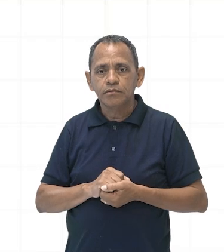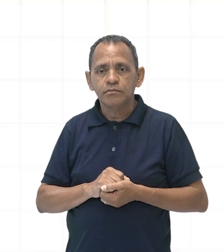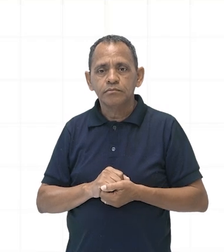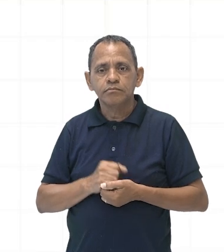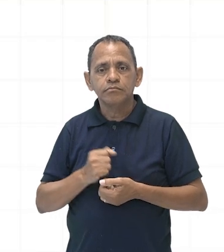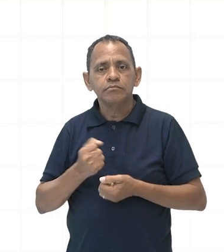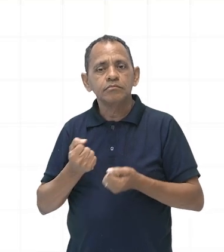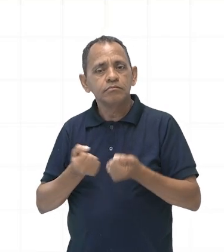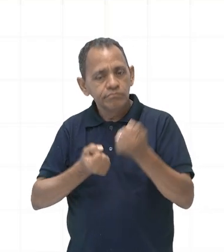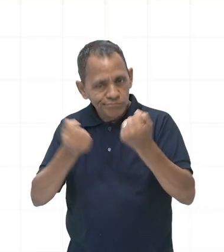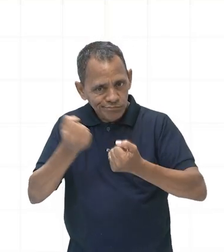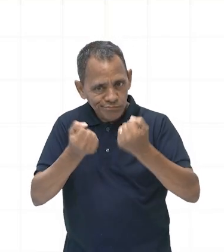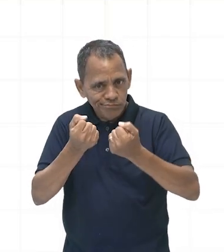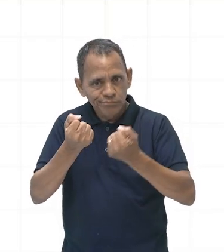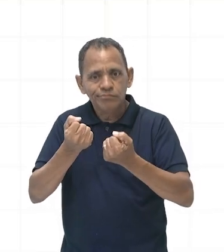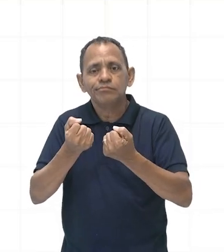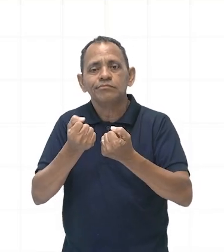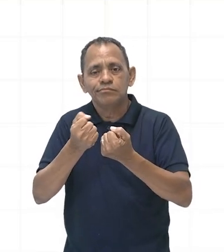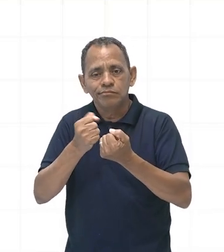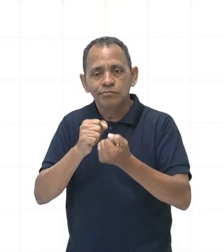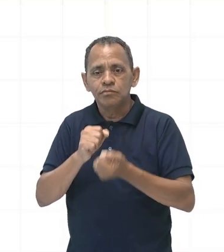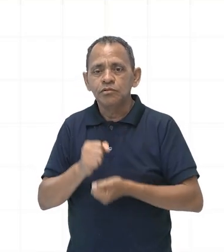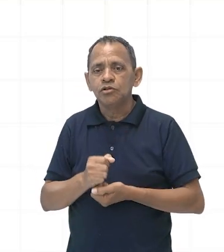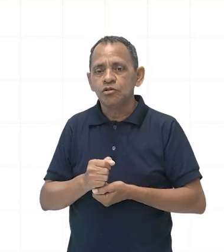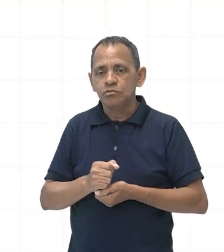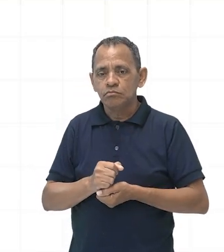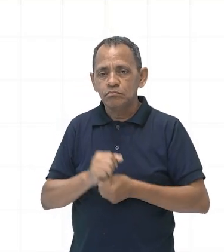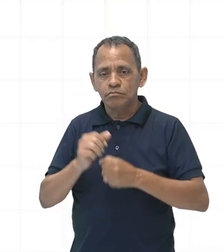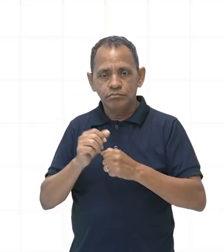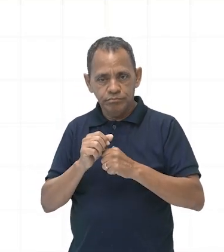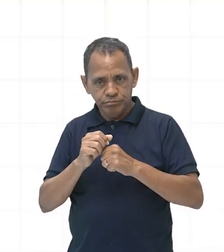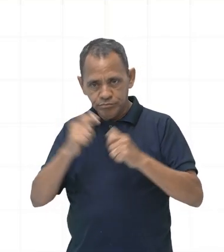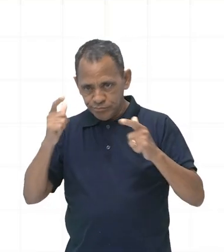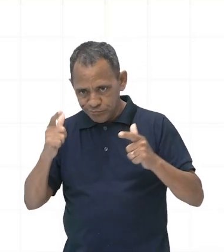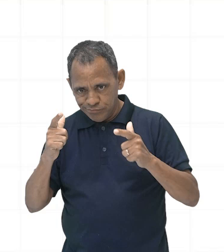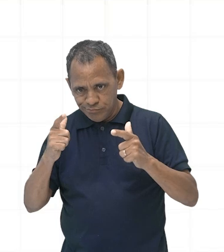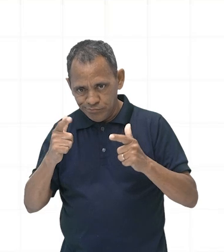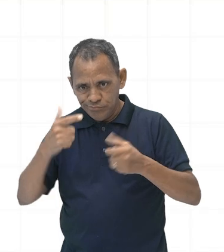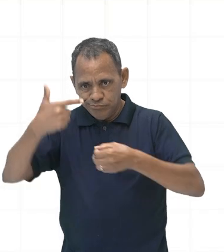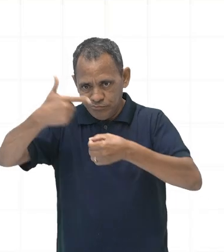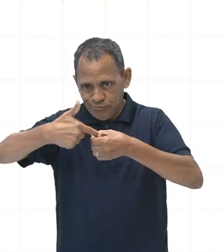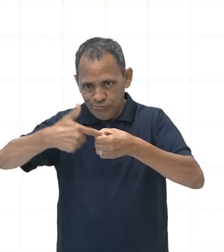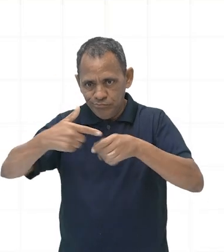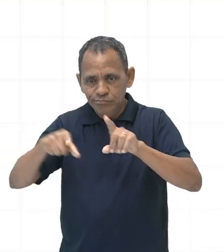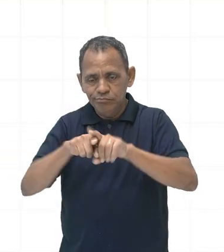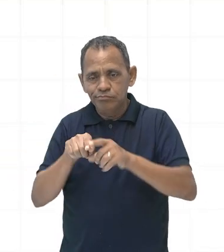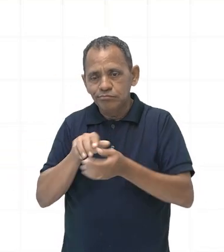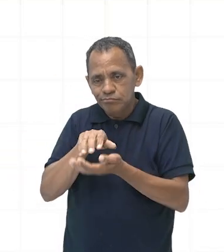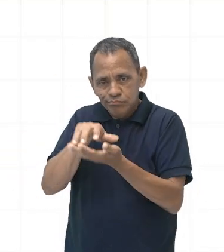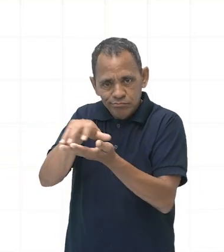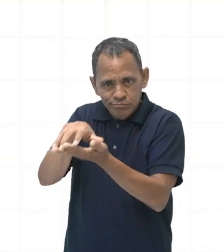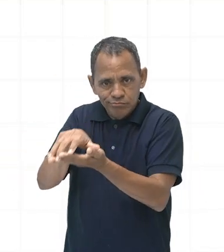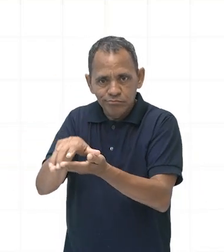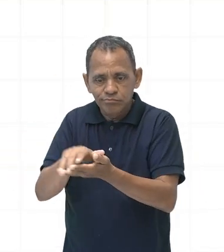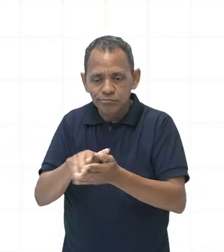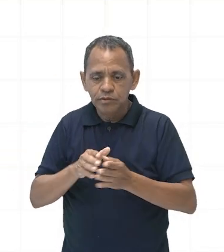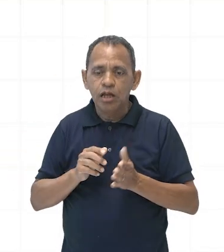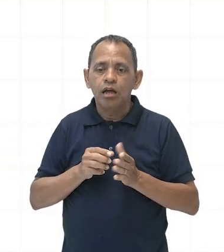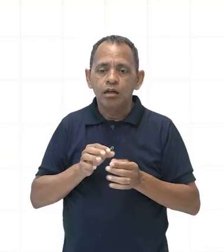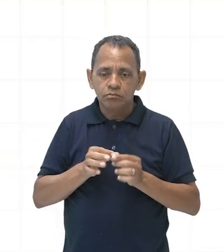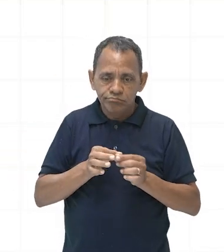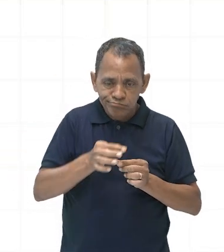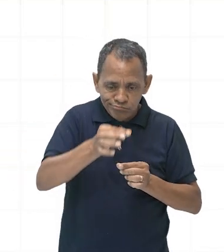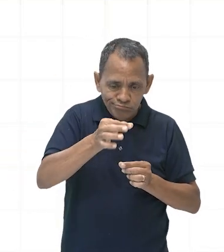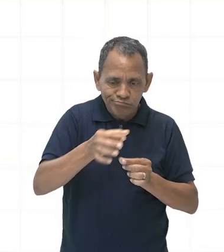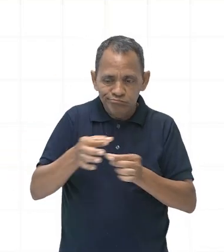muita gasolina, anda muito. Então, vejam que as duas grandezas estão indo na mesma direção. Então, são grandezas